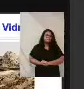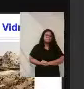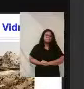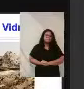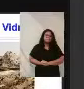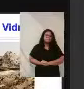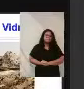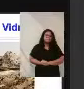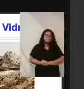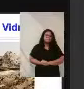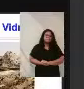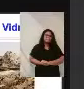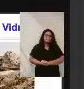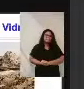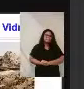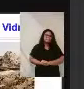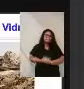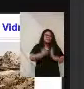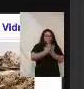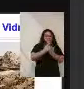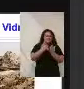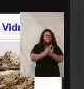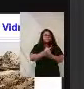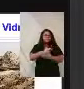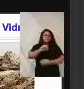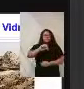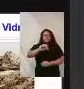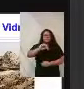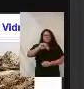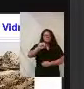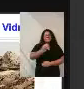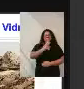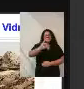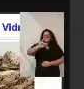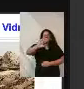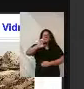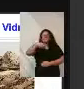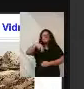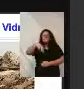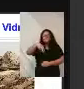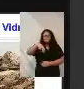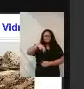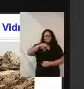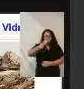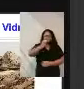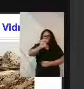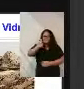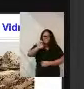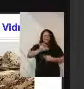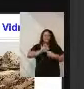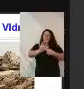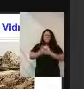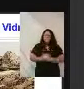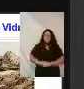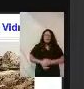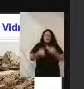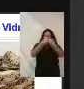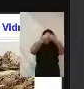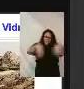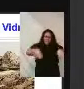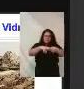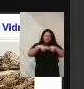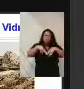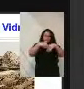é basicamente a tragédia iminente da areia. Tá? E eu pego um pequeno trecho desse artigo e traduzo